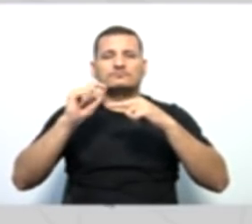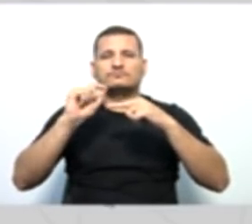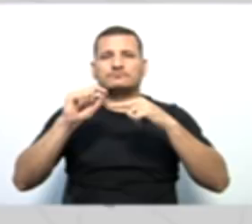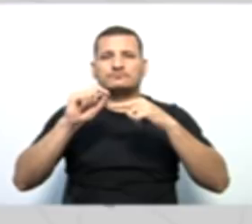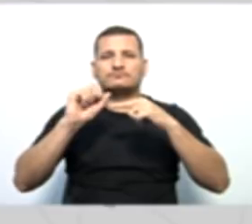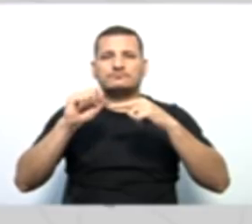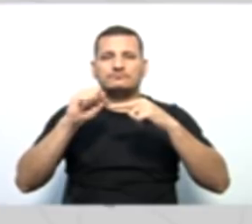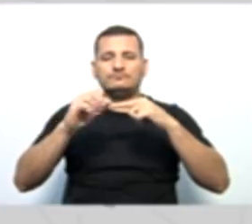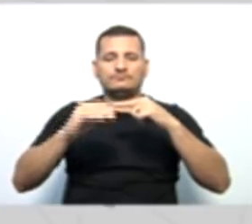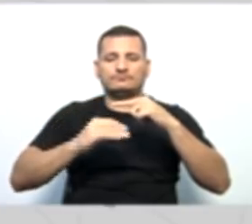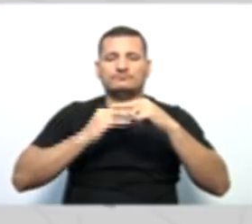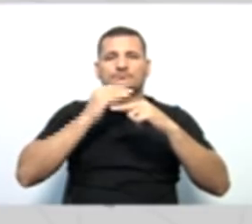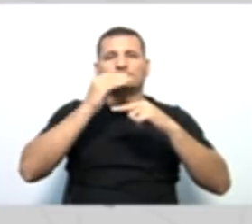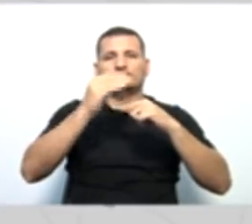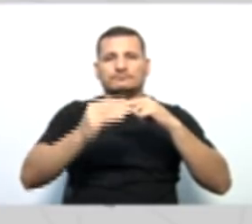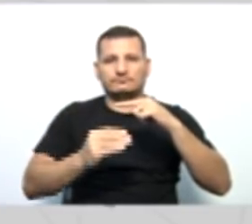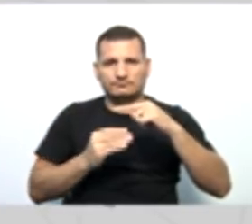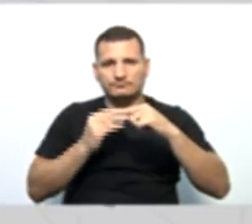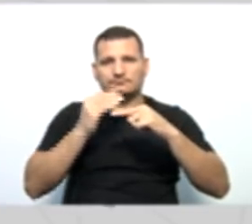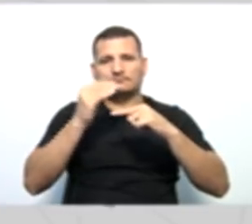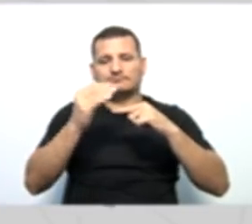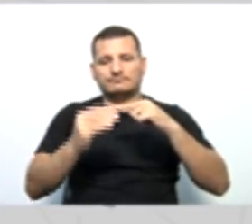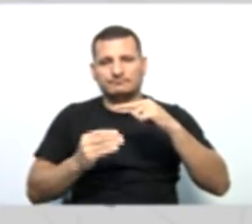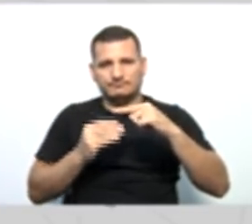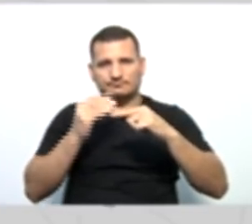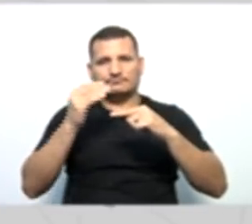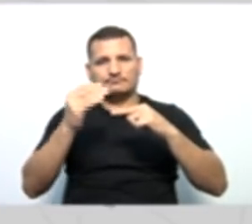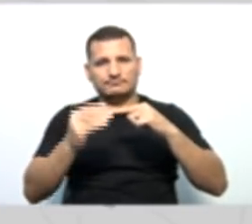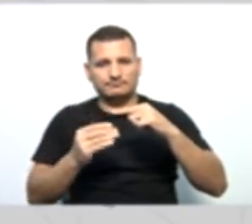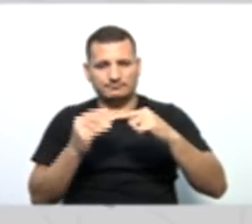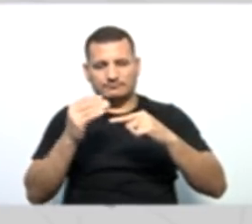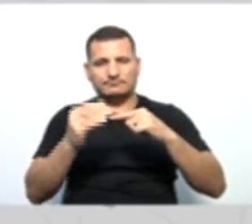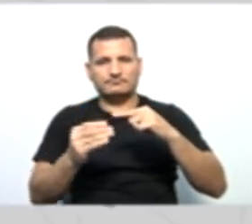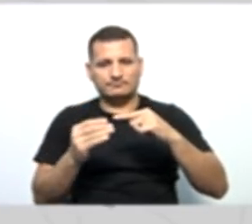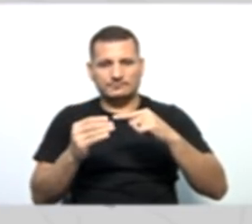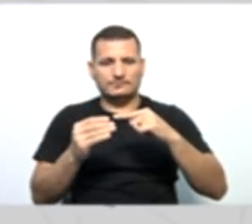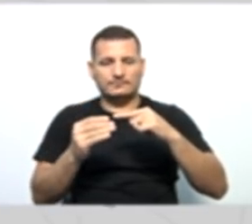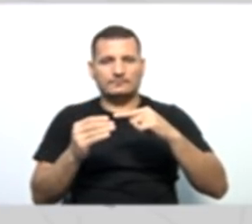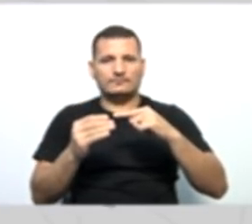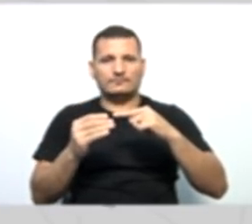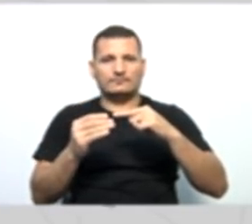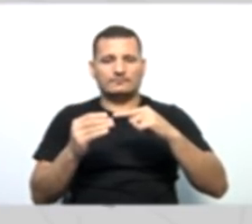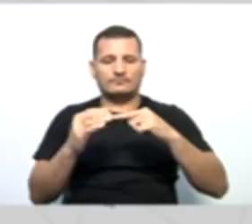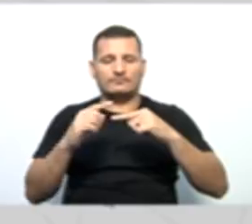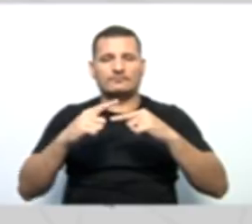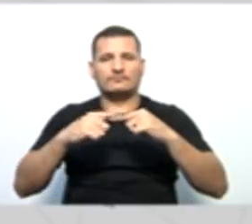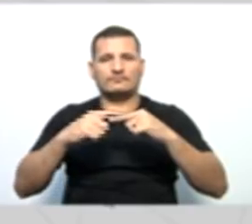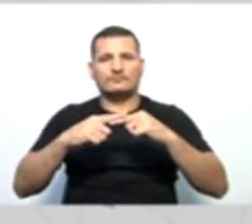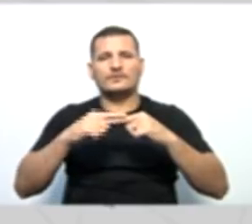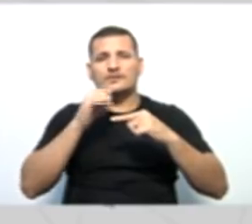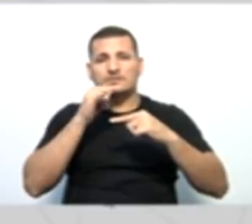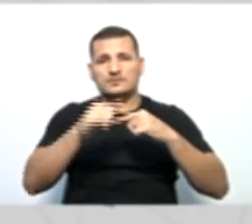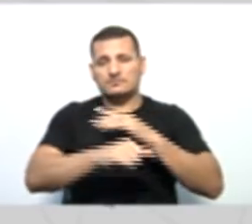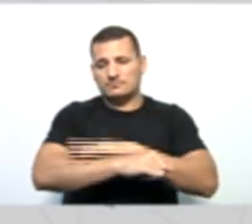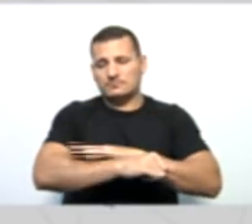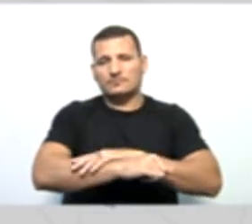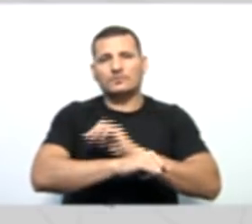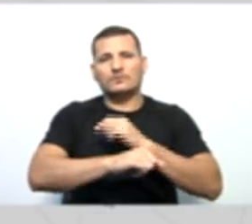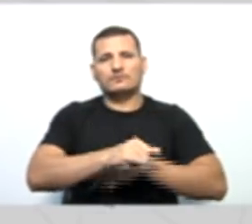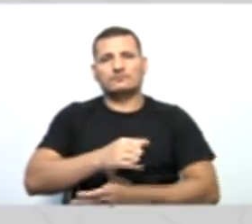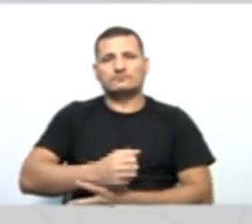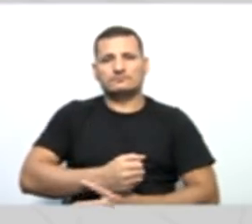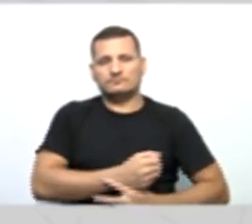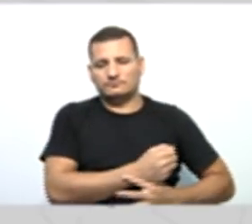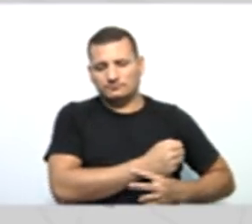pode colocar uma tipóia, né, pode enrolar, e aí tenta colocar o braço numa posição mais confortável para a